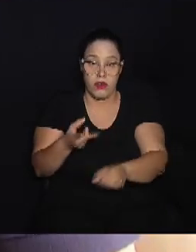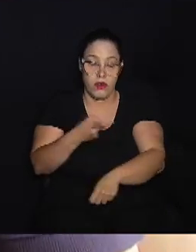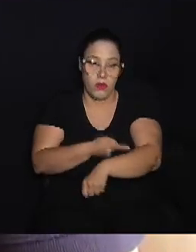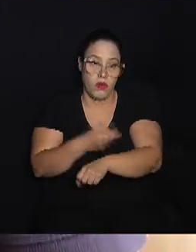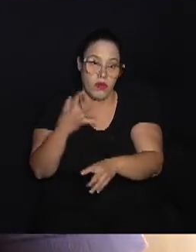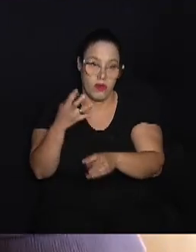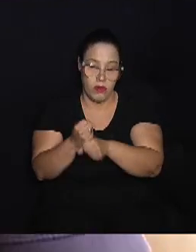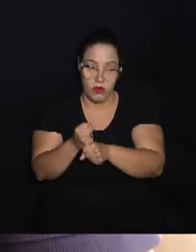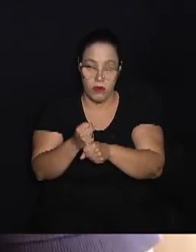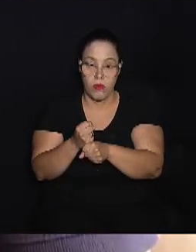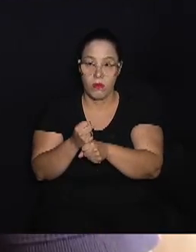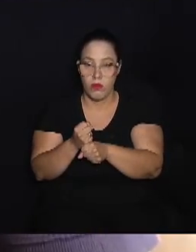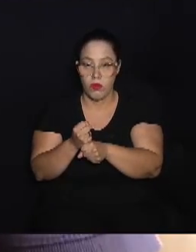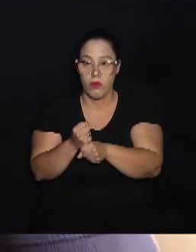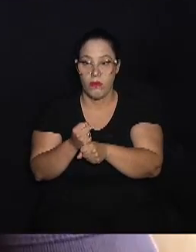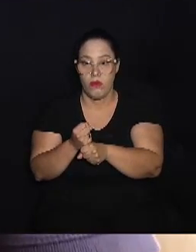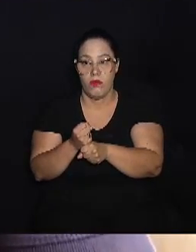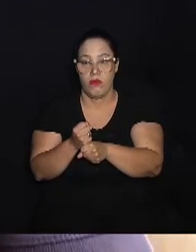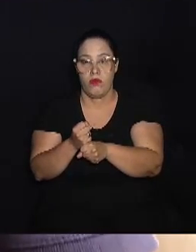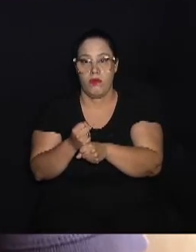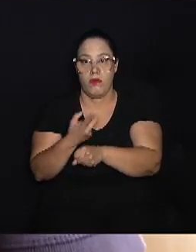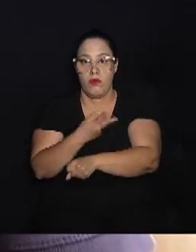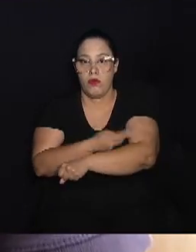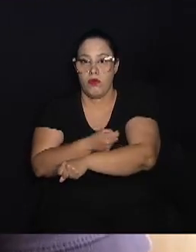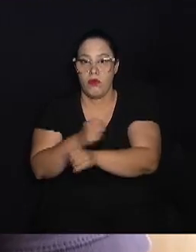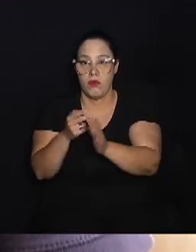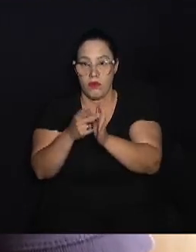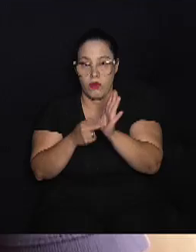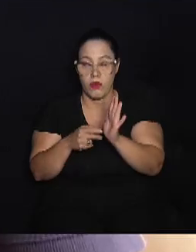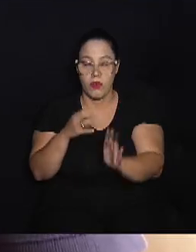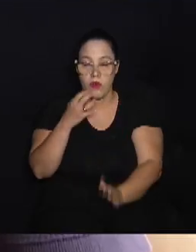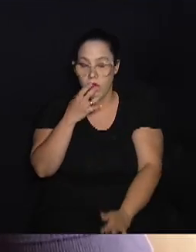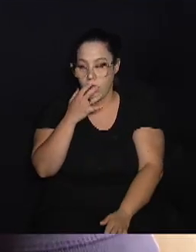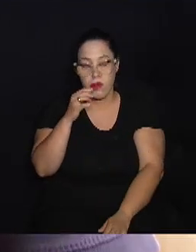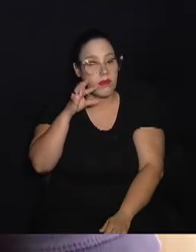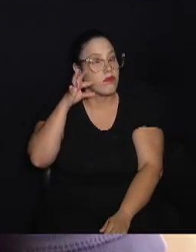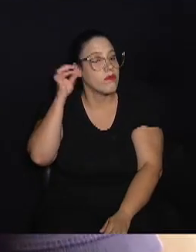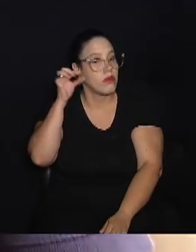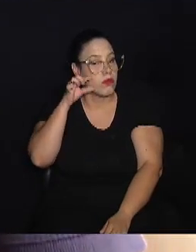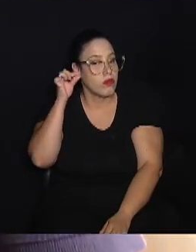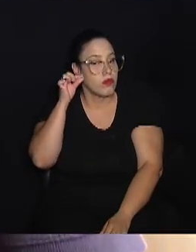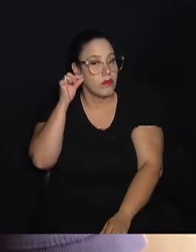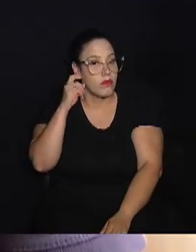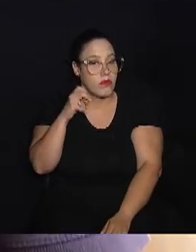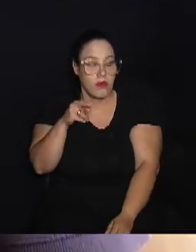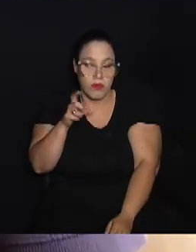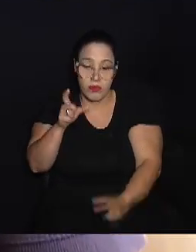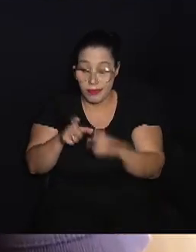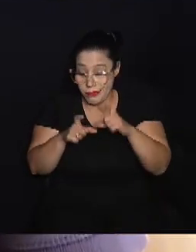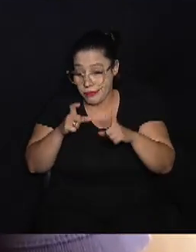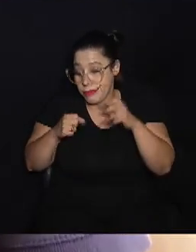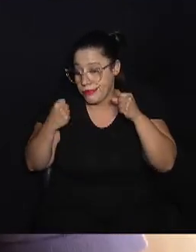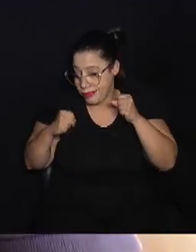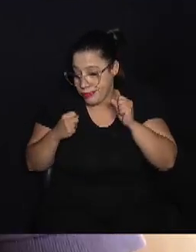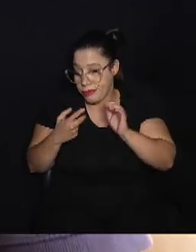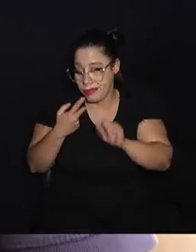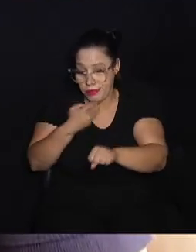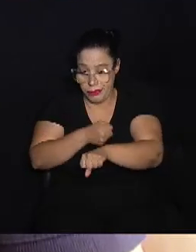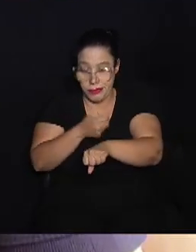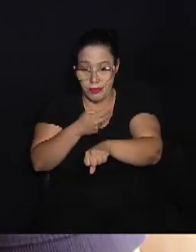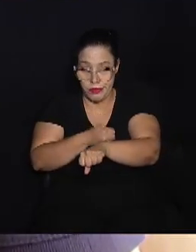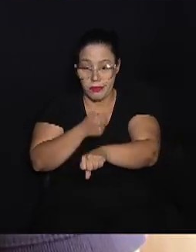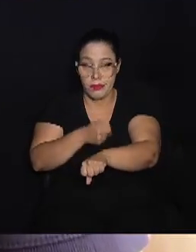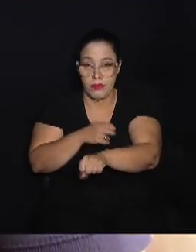inteiro para a população, para fazer a atualização dos cães e gatos, né, que estão os tutores, as pessoas que precisam vacinar os seus animais, a